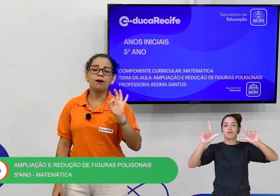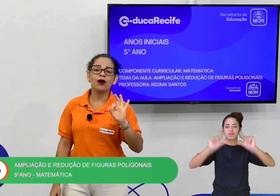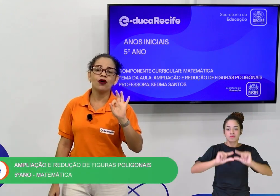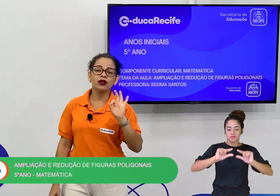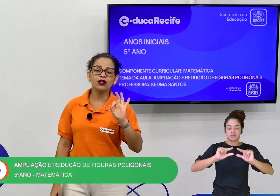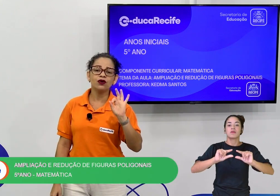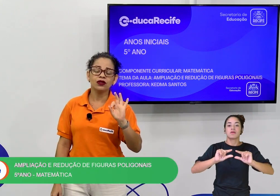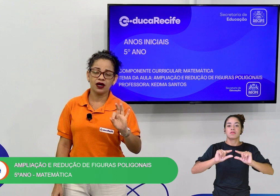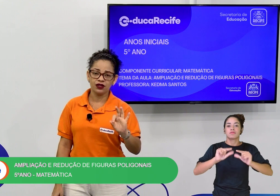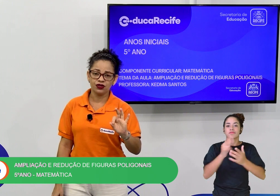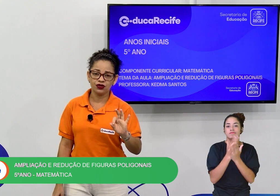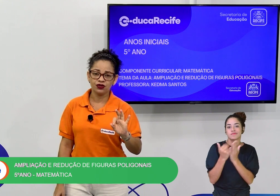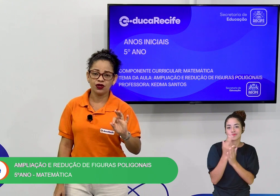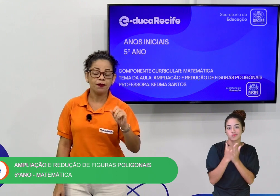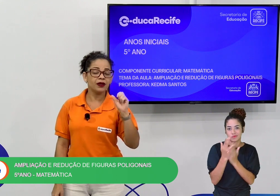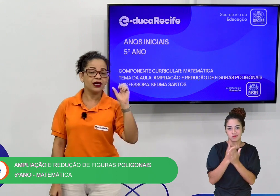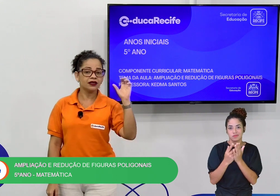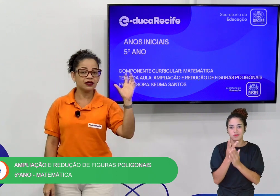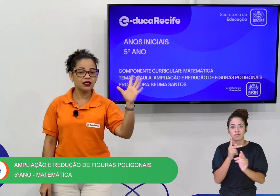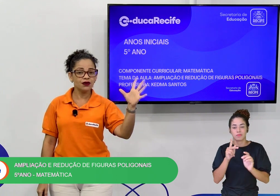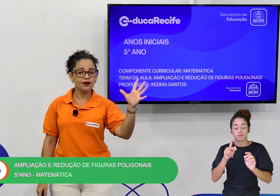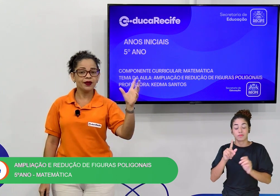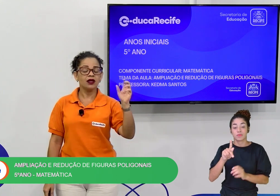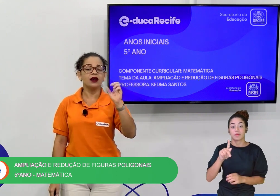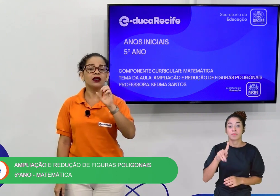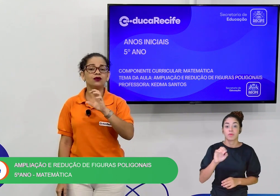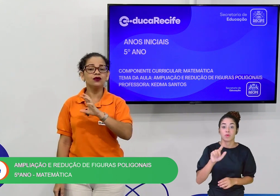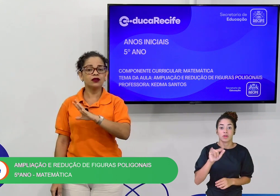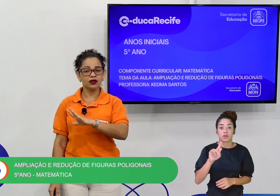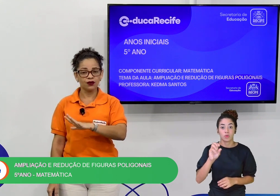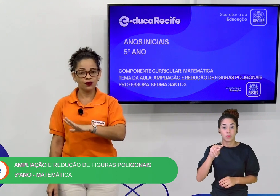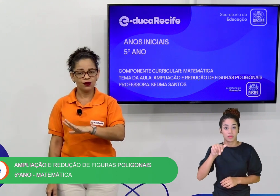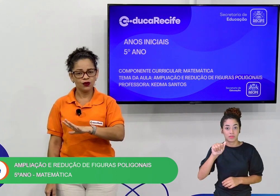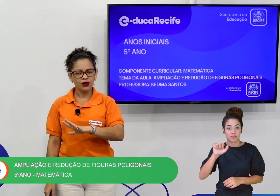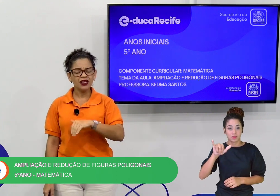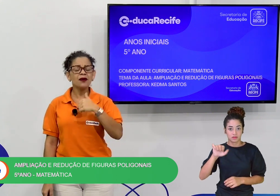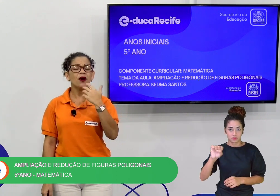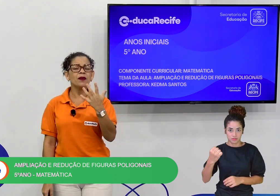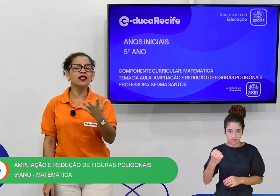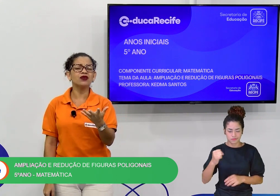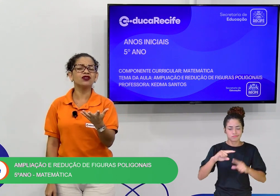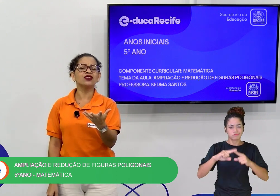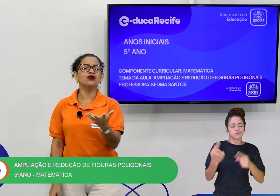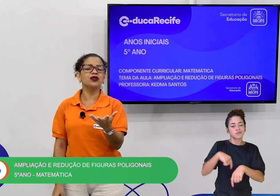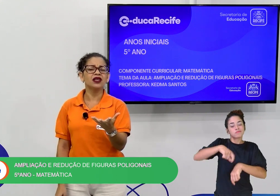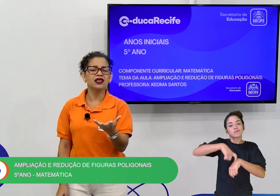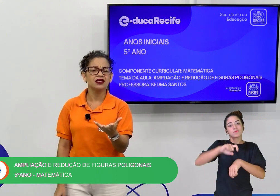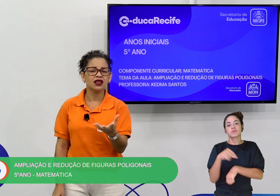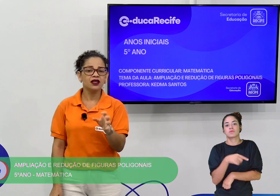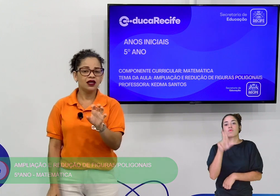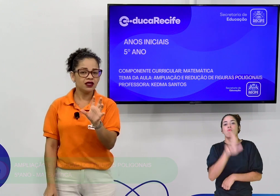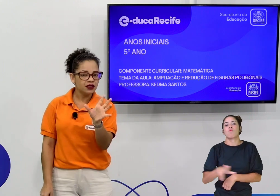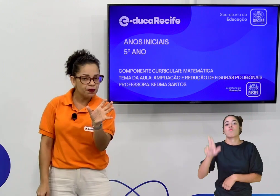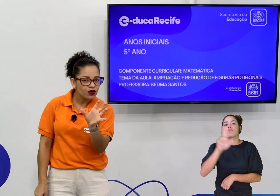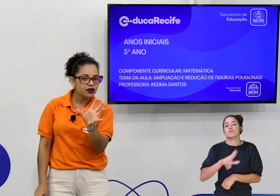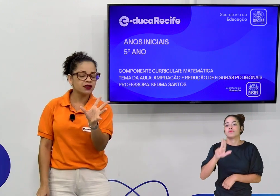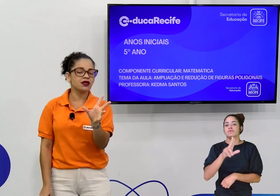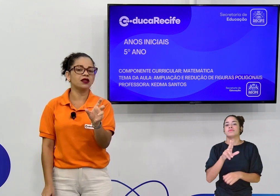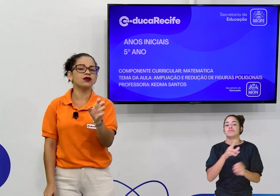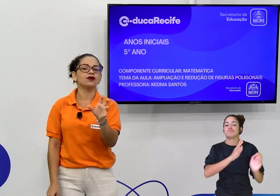figuras poligonais. Ampliação e redução. Em que momento a gente utiliza